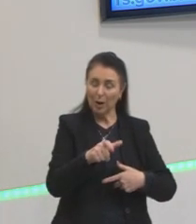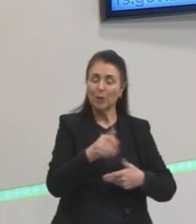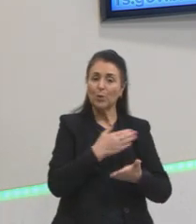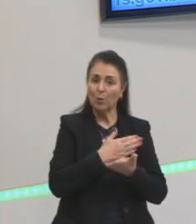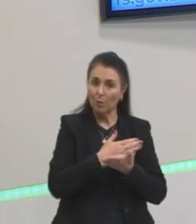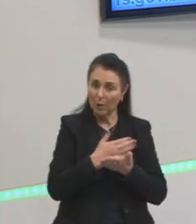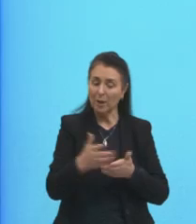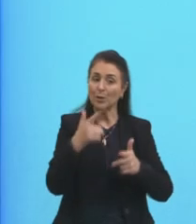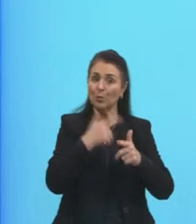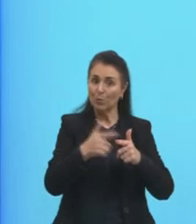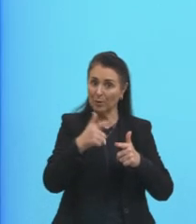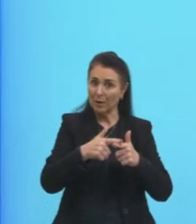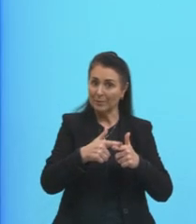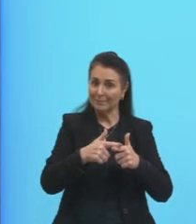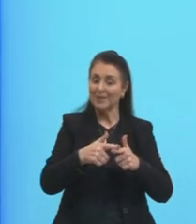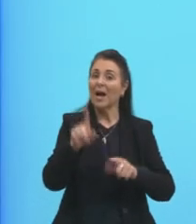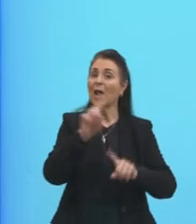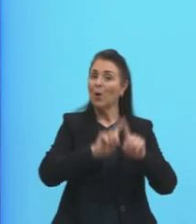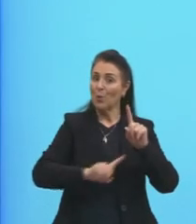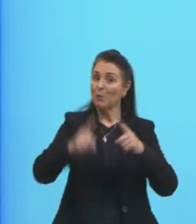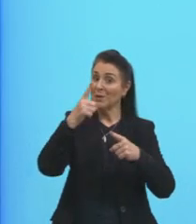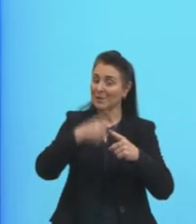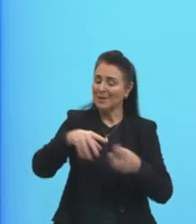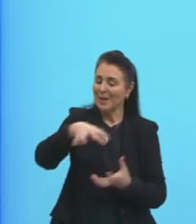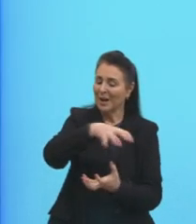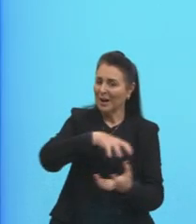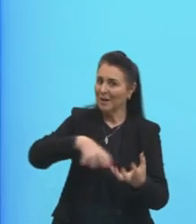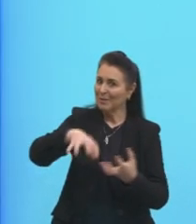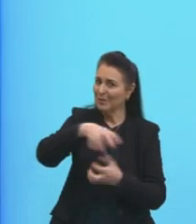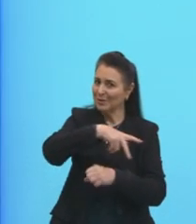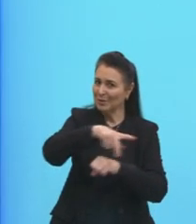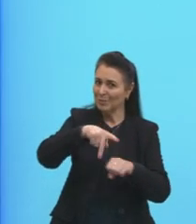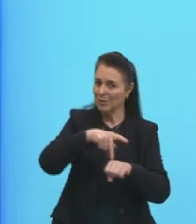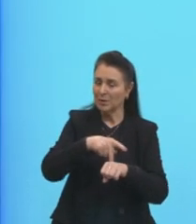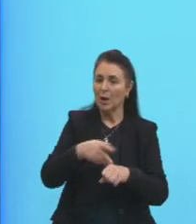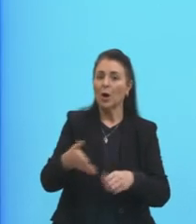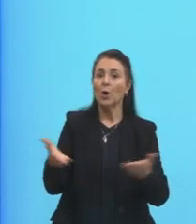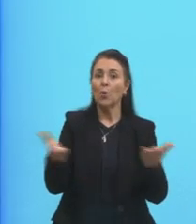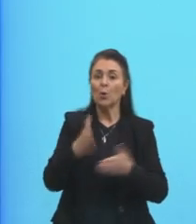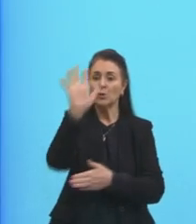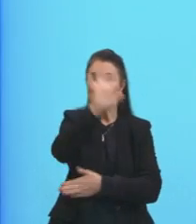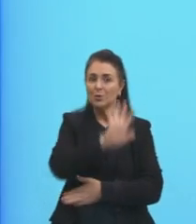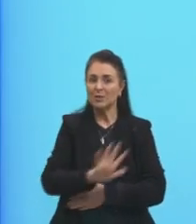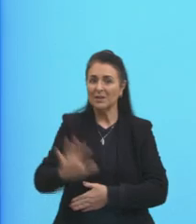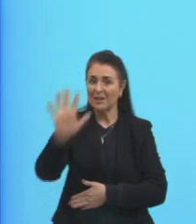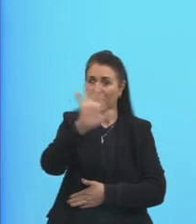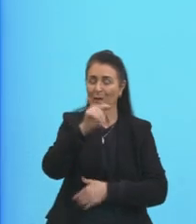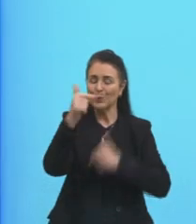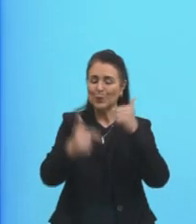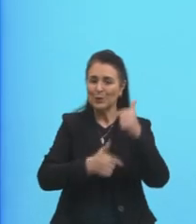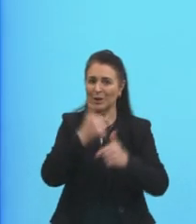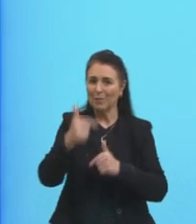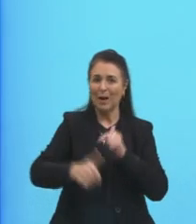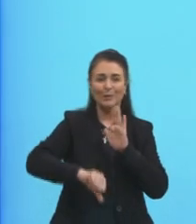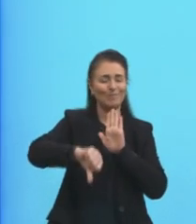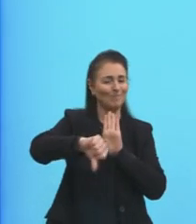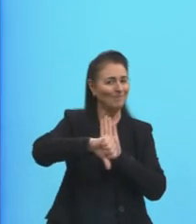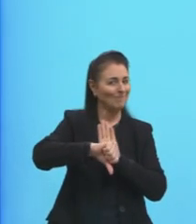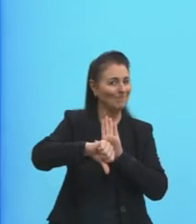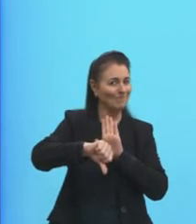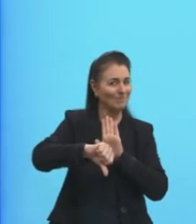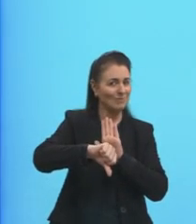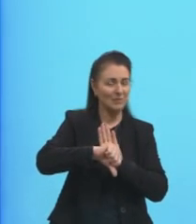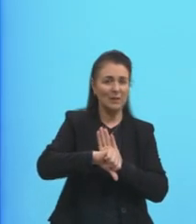revoluções em muitos países né mas nós vivemos hoje então o cenário atual é de um trabalho de precarização do trabalho certo